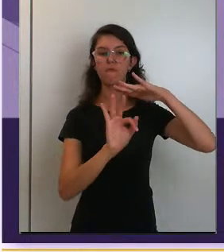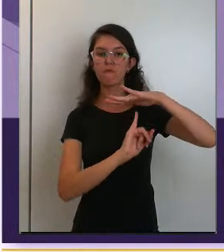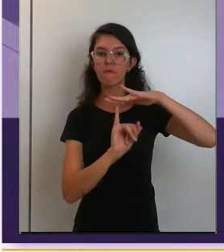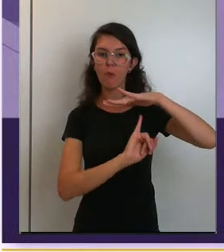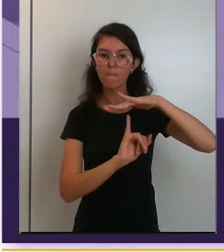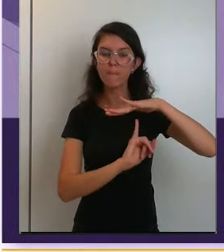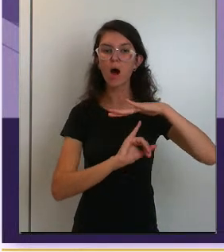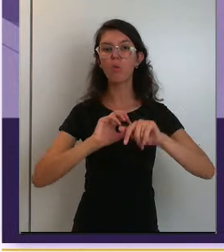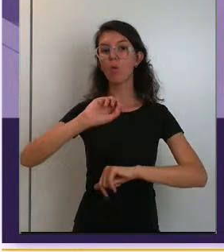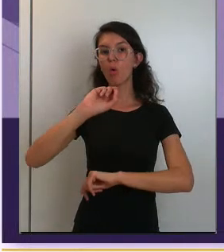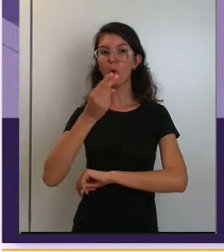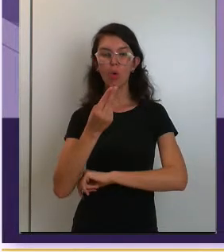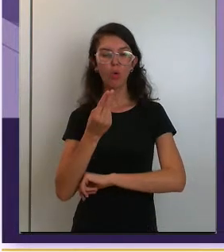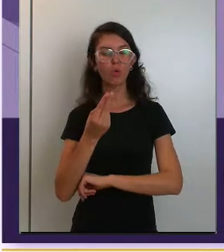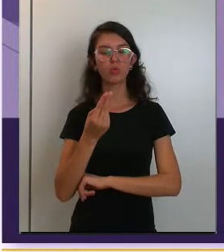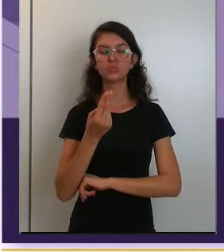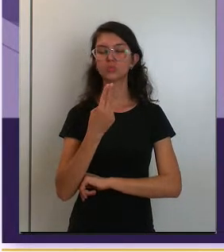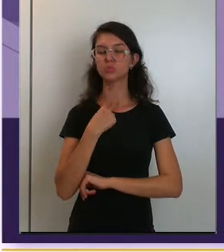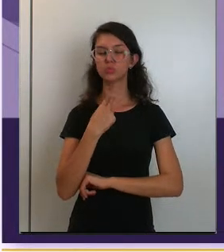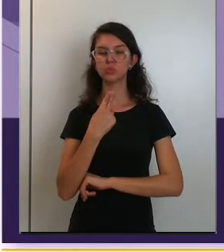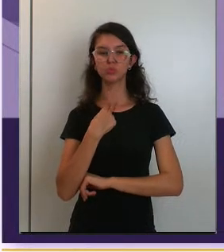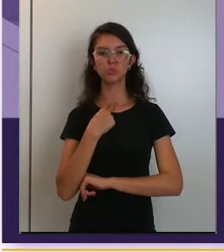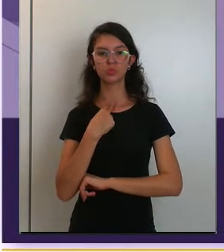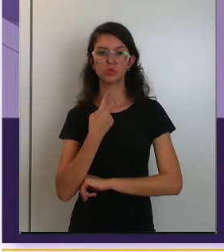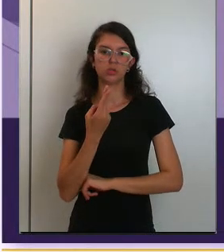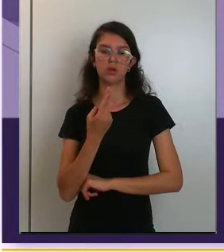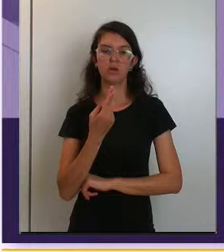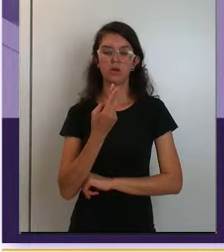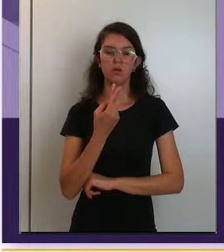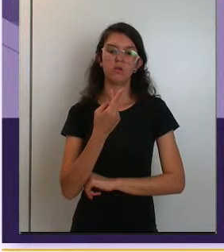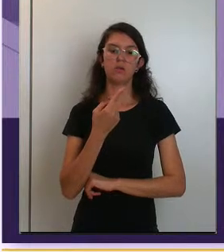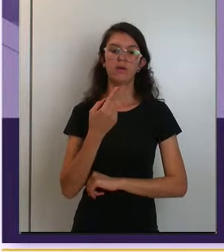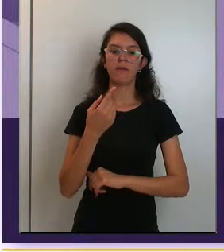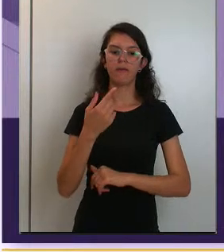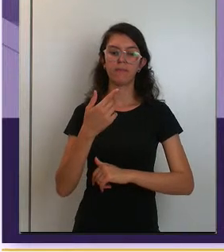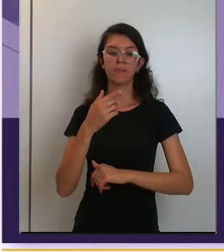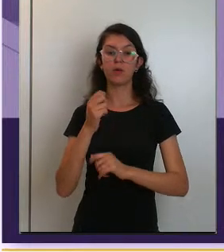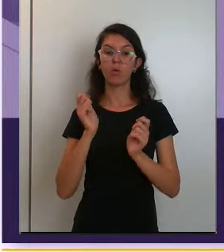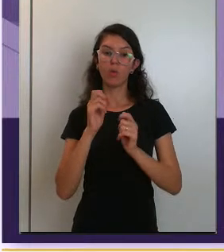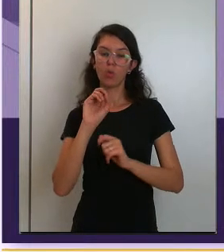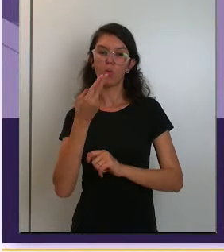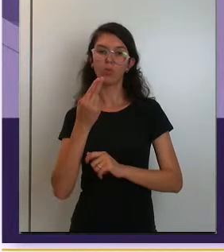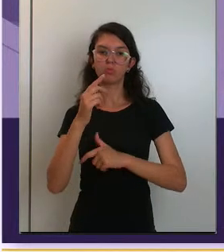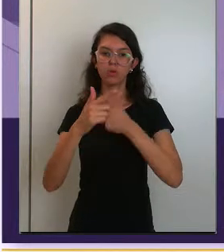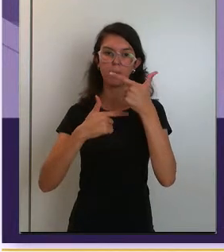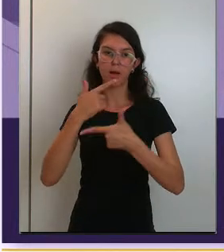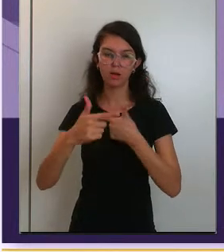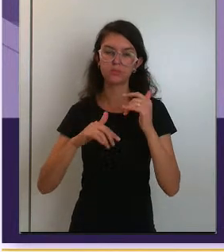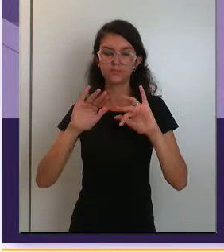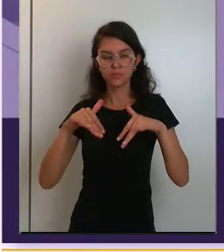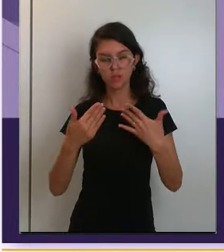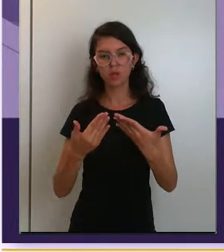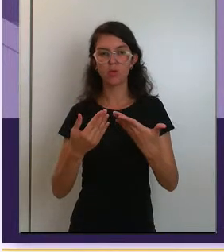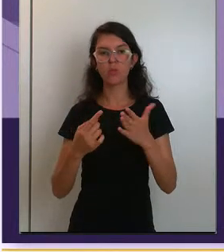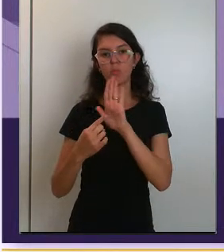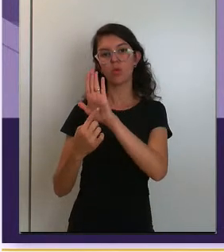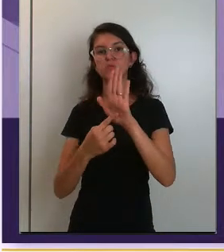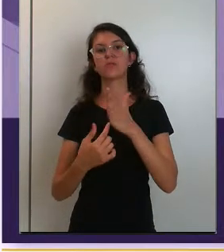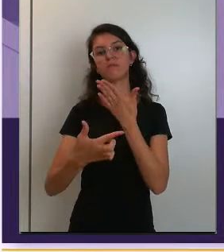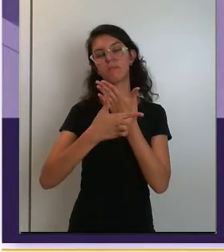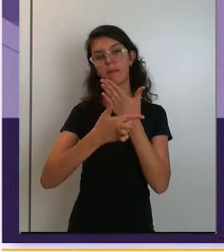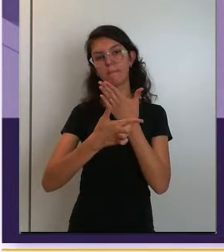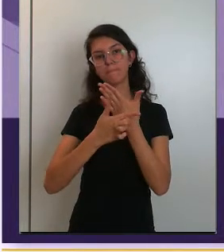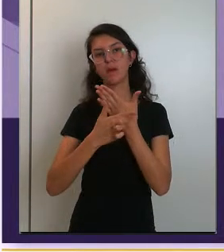não estavam trabalhando. Né, mostrando aí um papel importante